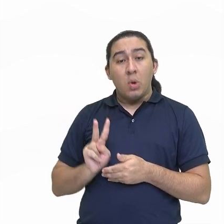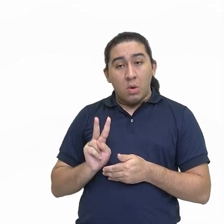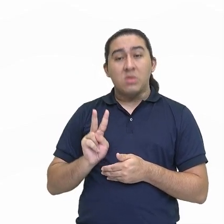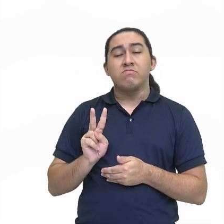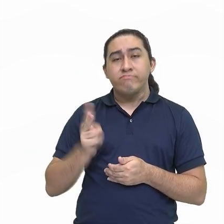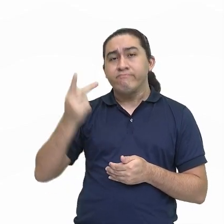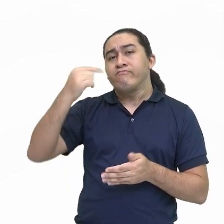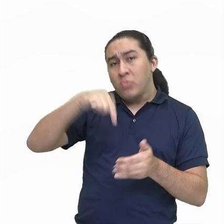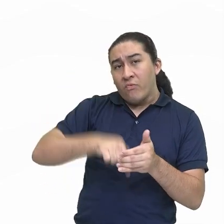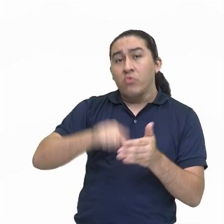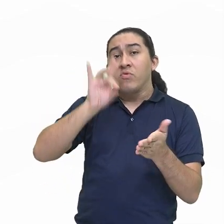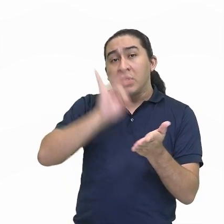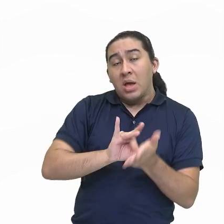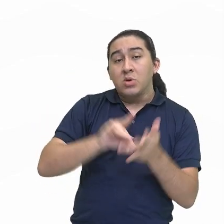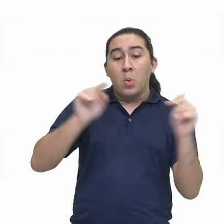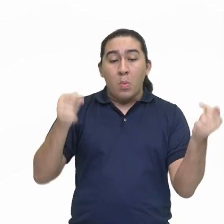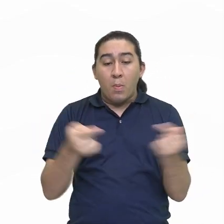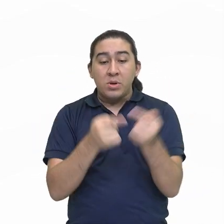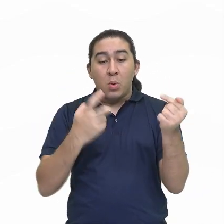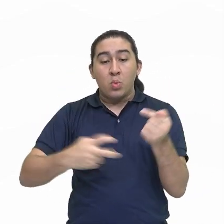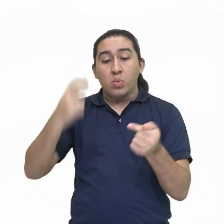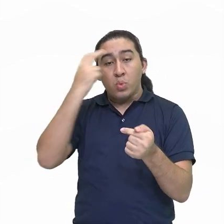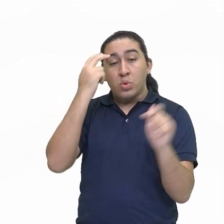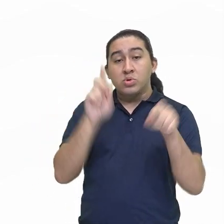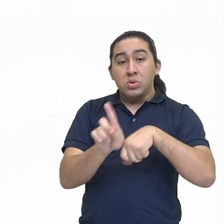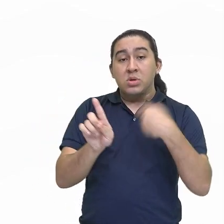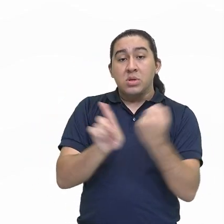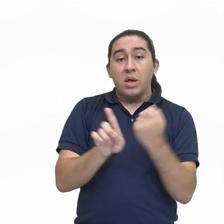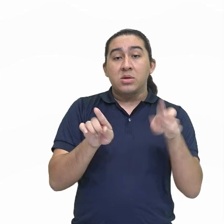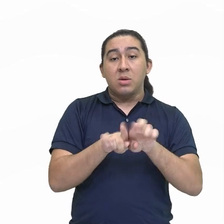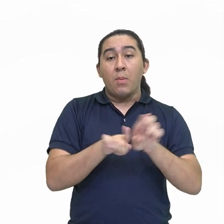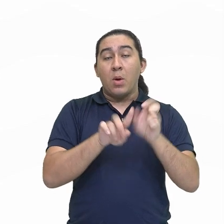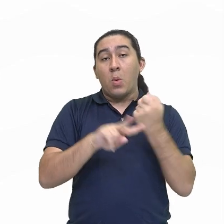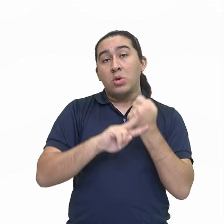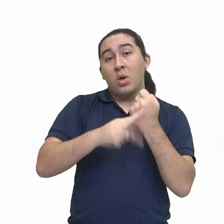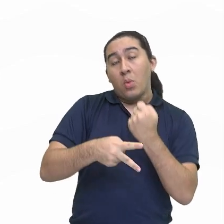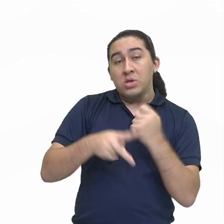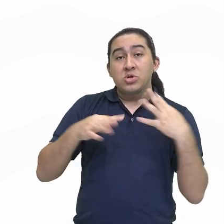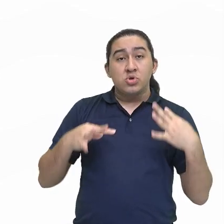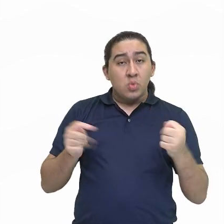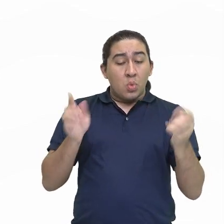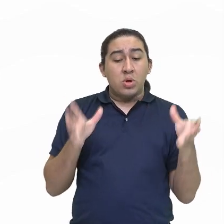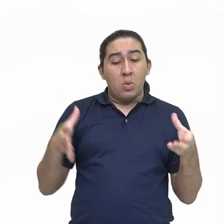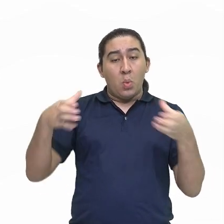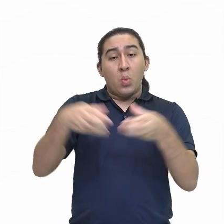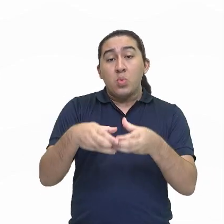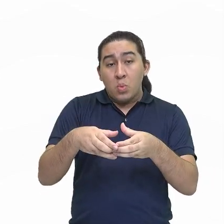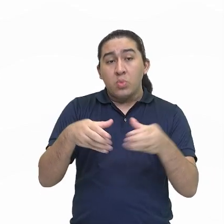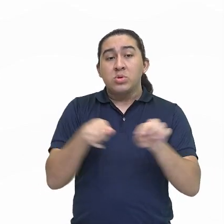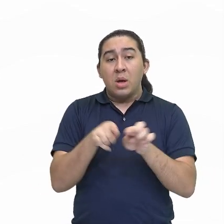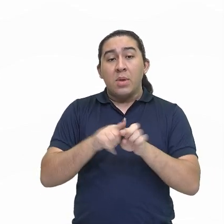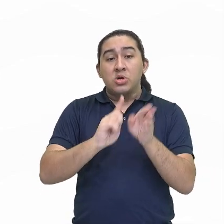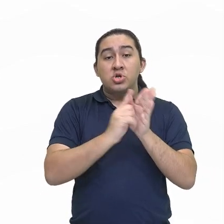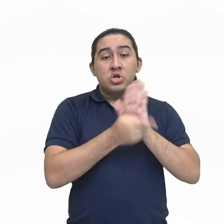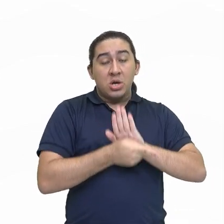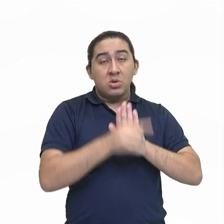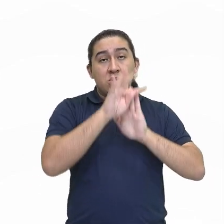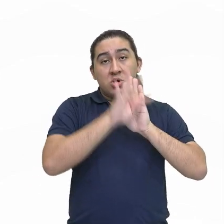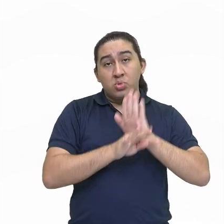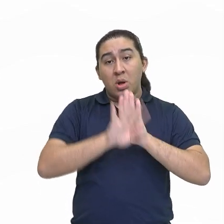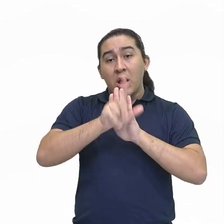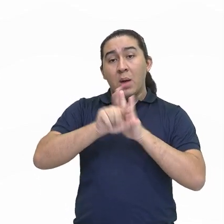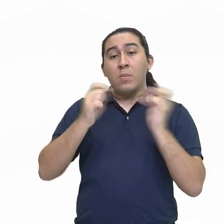profundamente vinculados à vida cultural e social, fruto de trabalho coletivo. Os gêneros contribuem